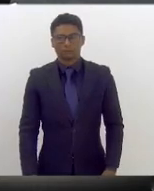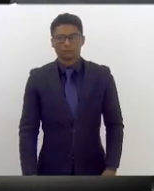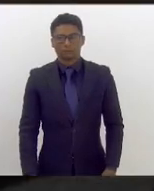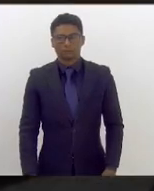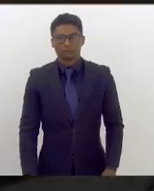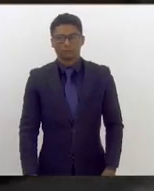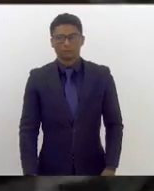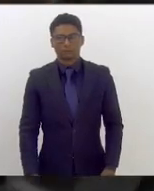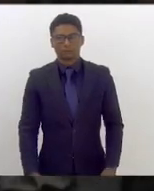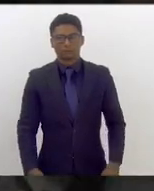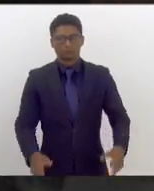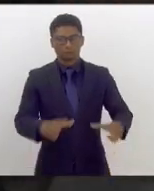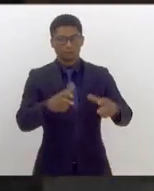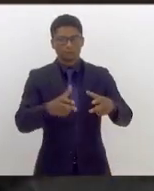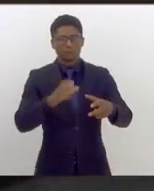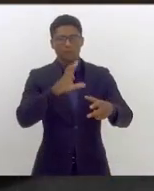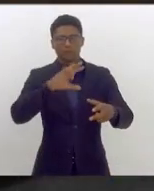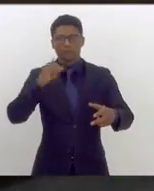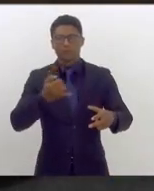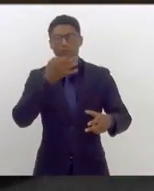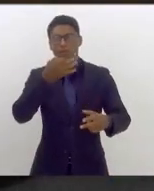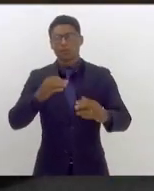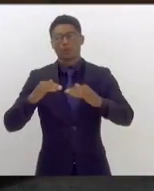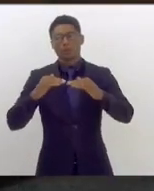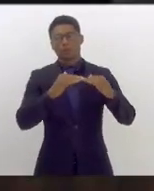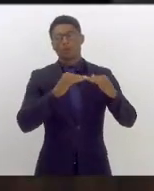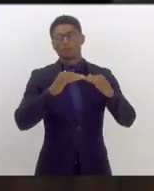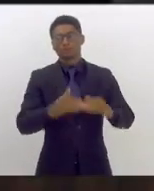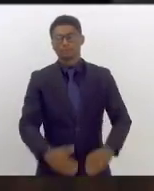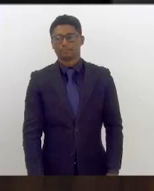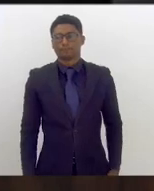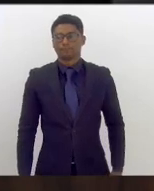acompanho parecido da ccj sobre o presidente